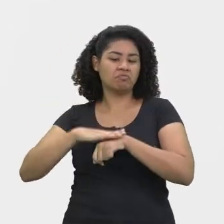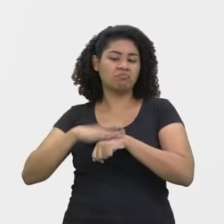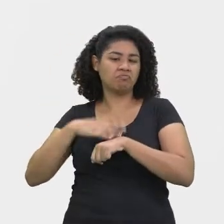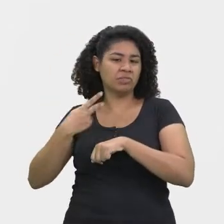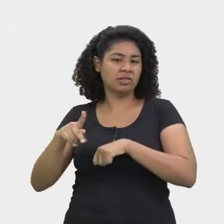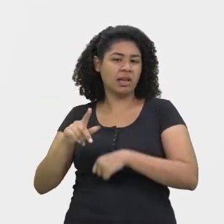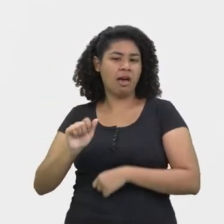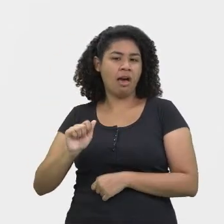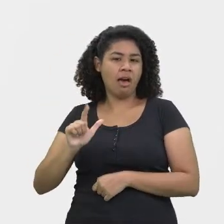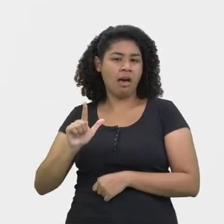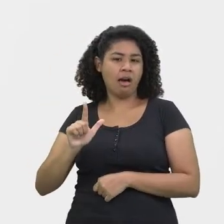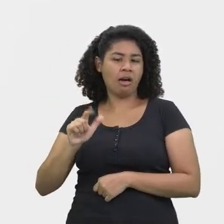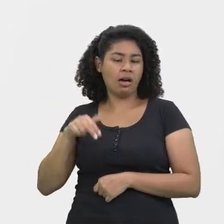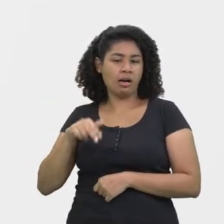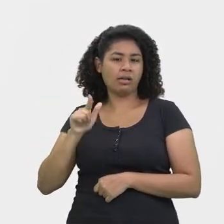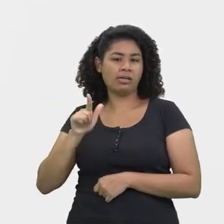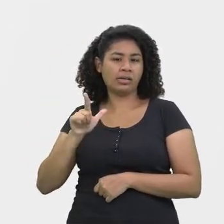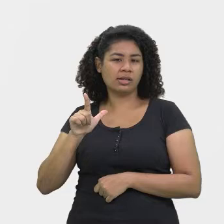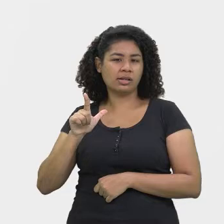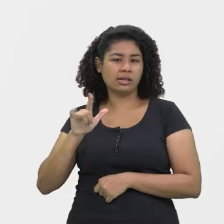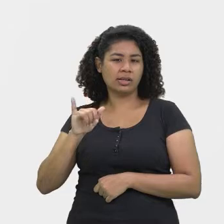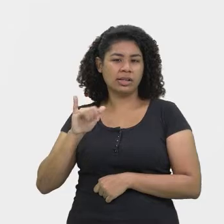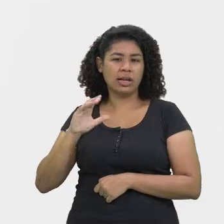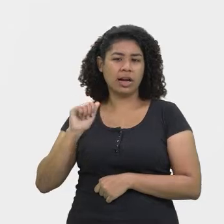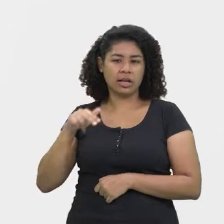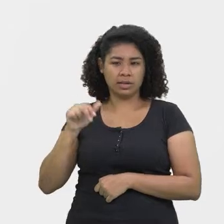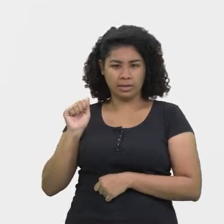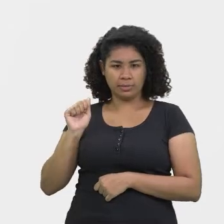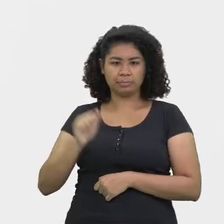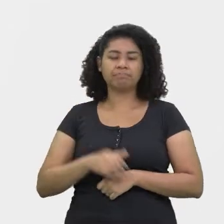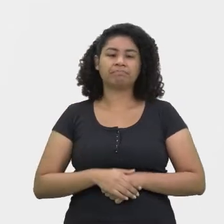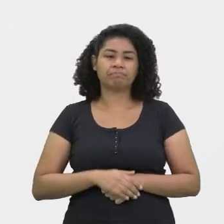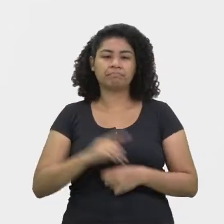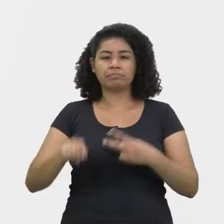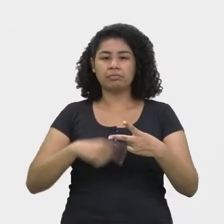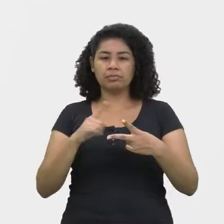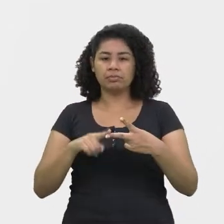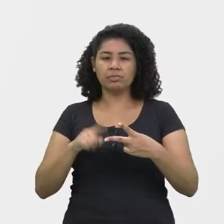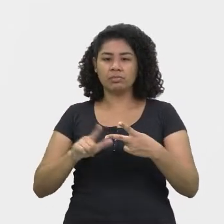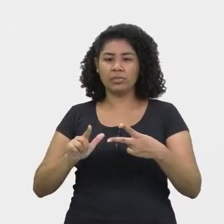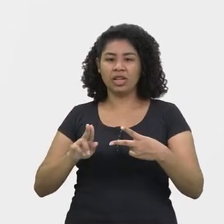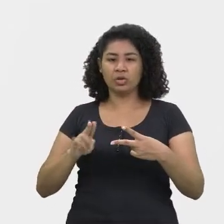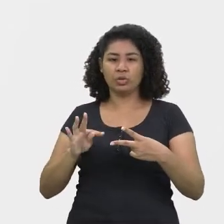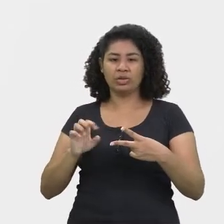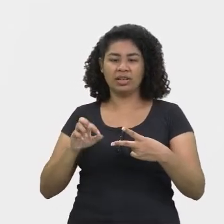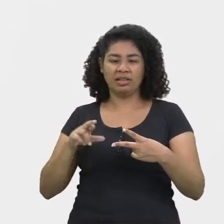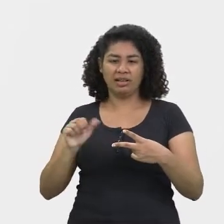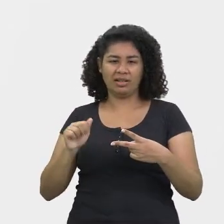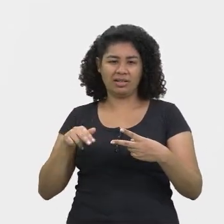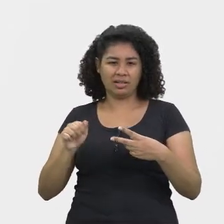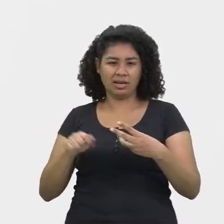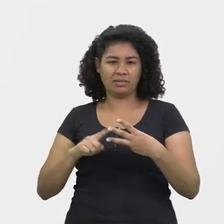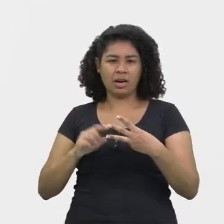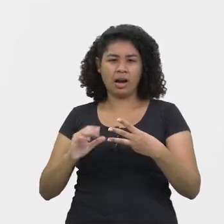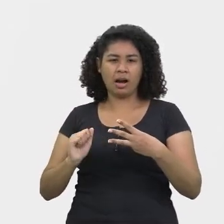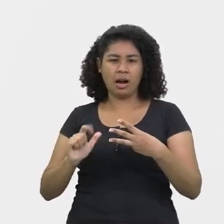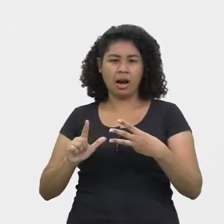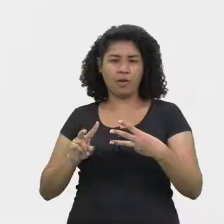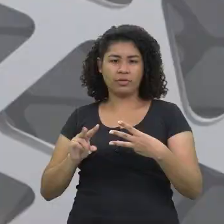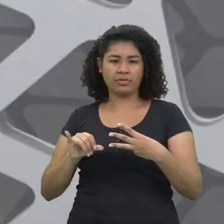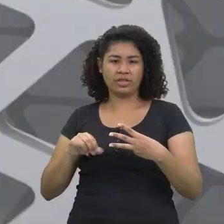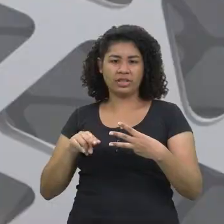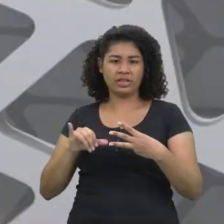claro, político também, não é? A Igreja Luterana e a Igreja Calvinista. Então, essas são as primeiras formas de